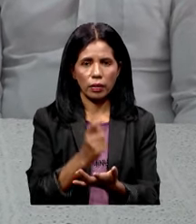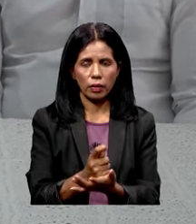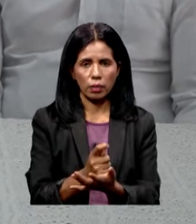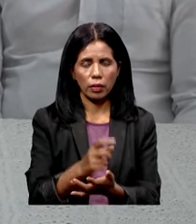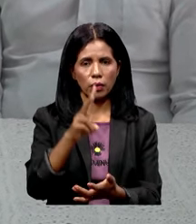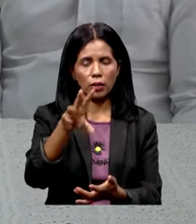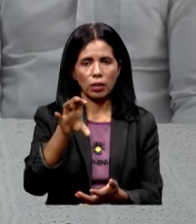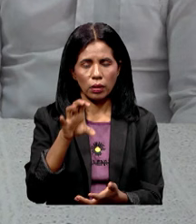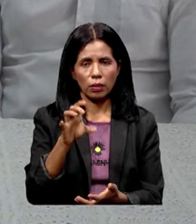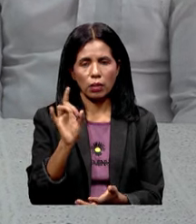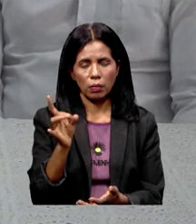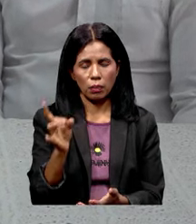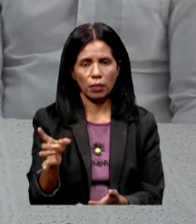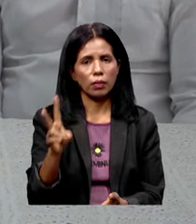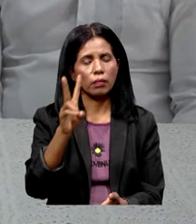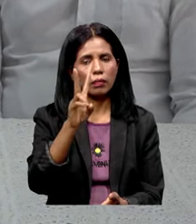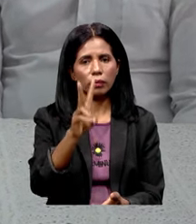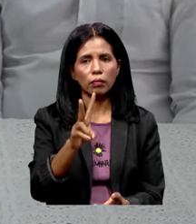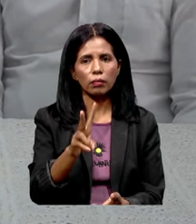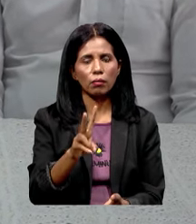8.281 total. Dili